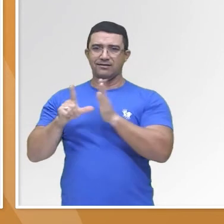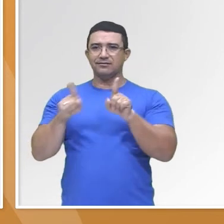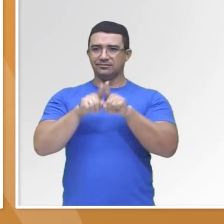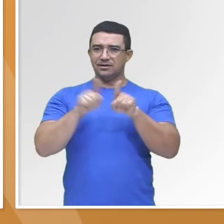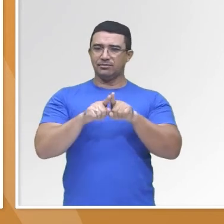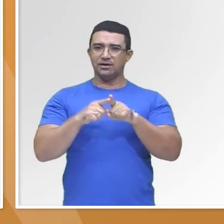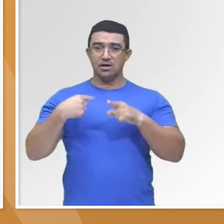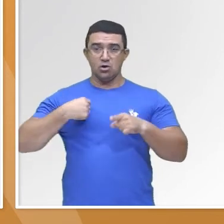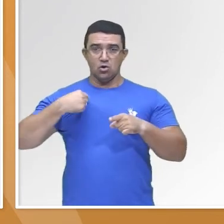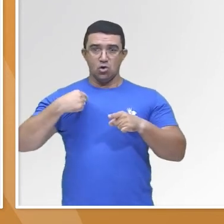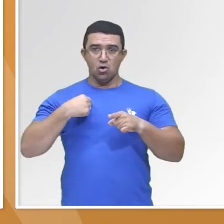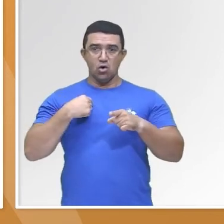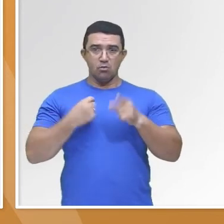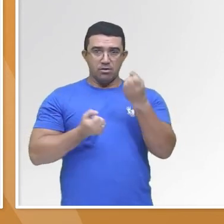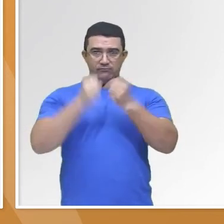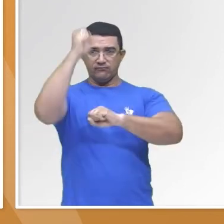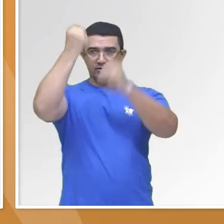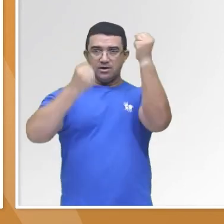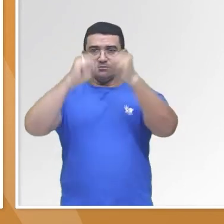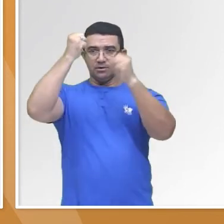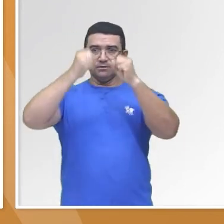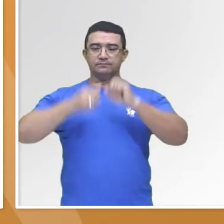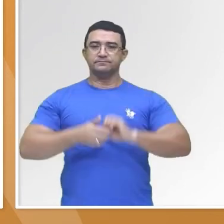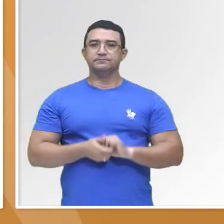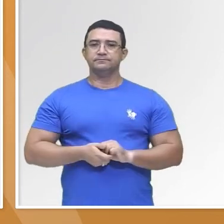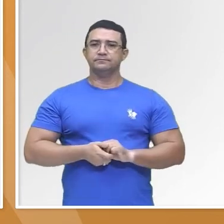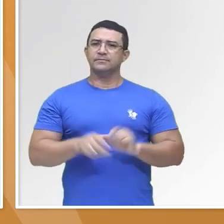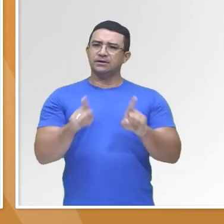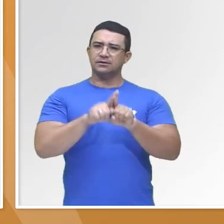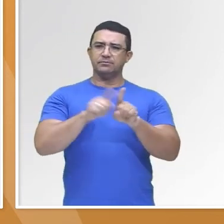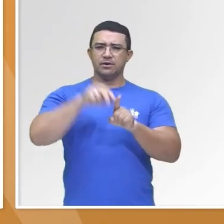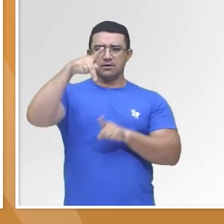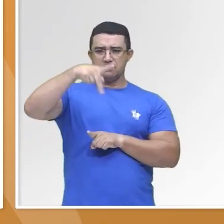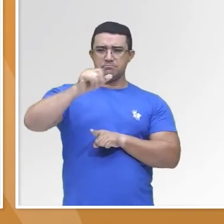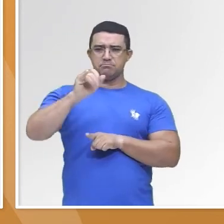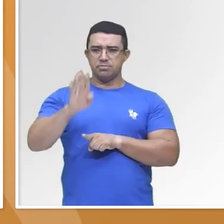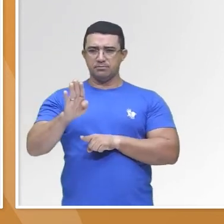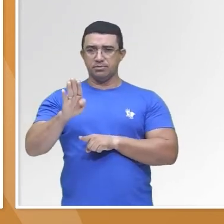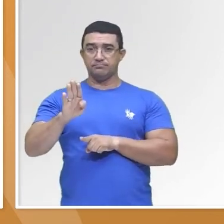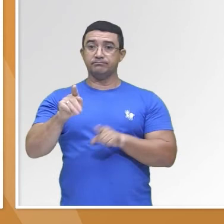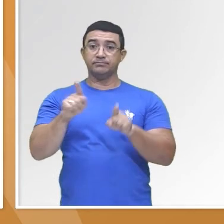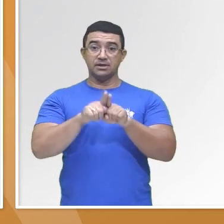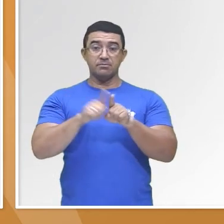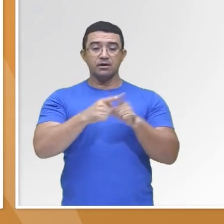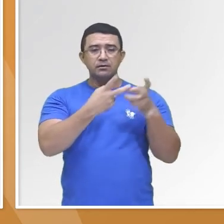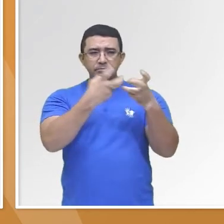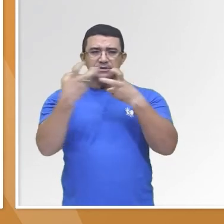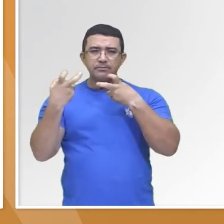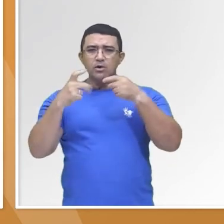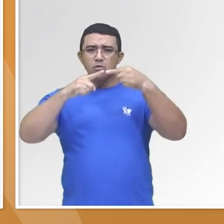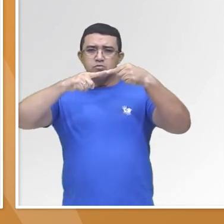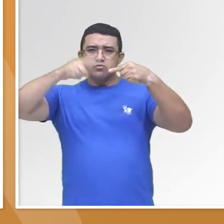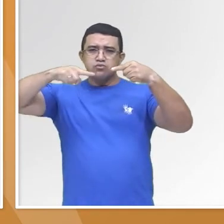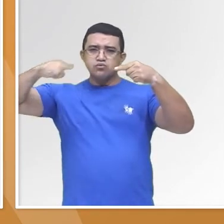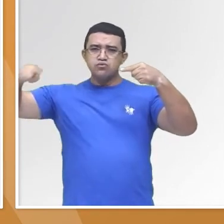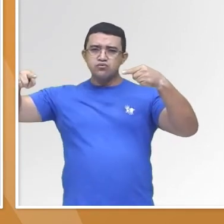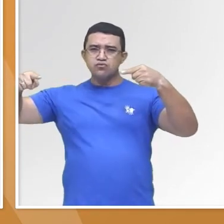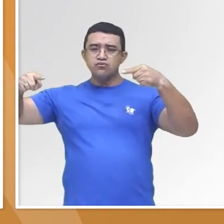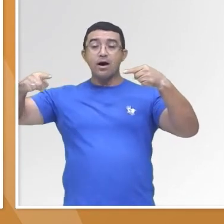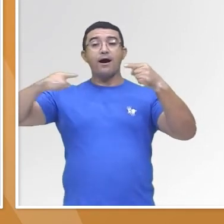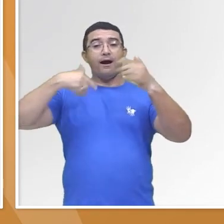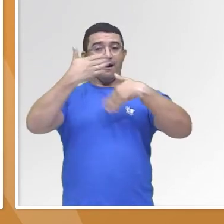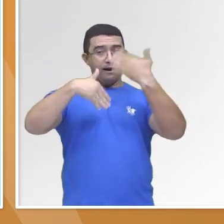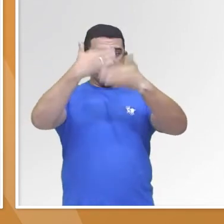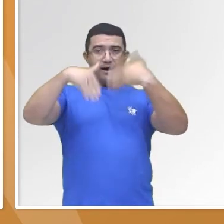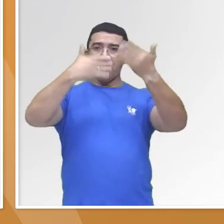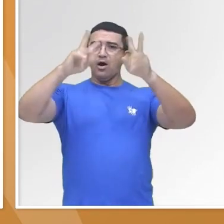terciárias, tá? Além do PIB, nós vamos medir, né, o Índice de Desenvolvimento Humano